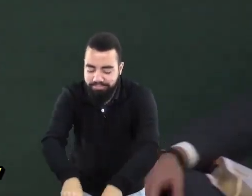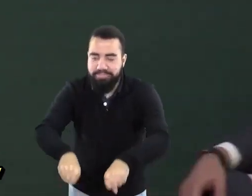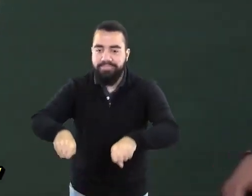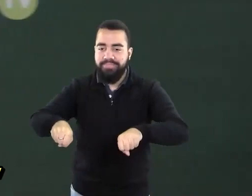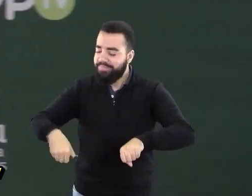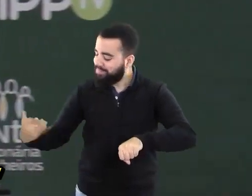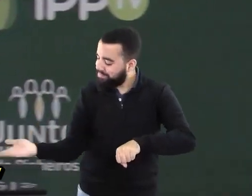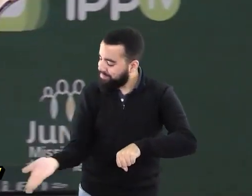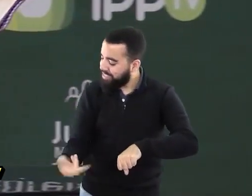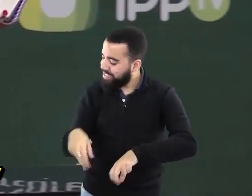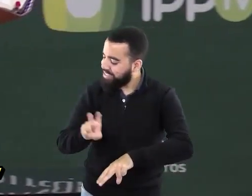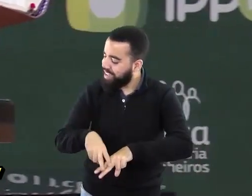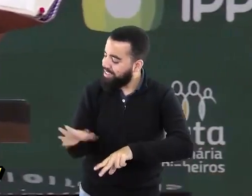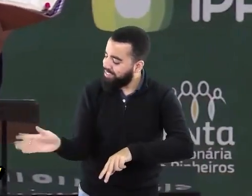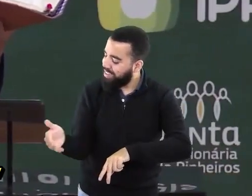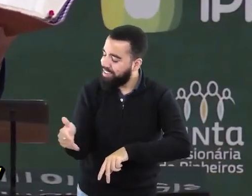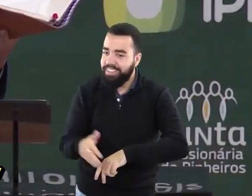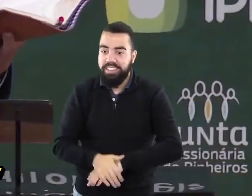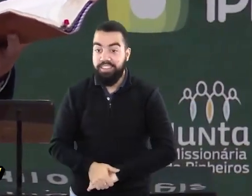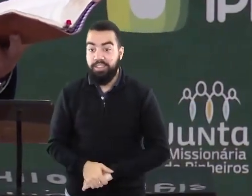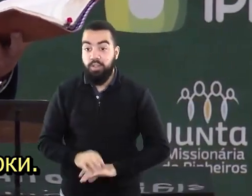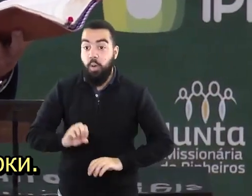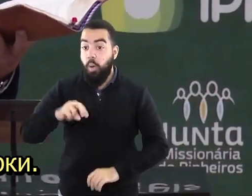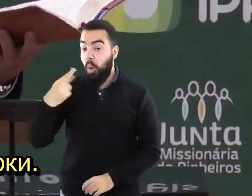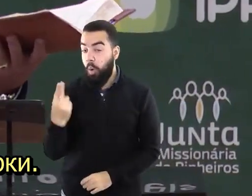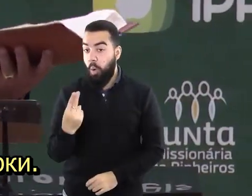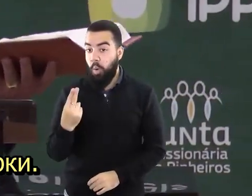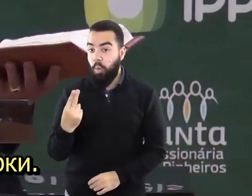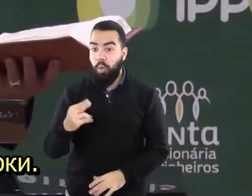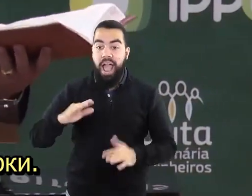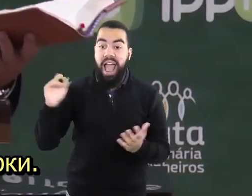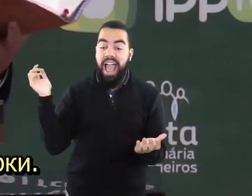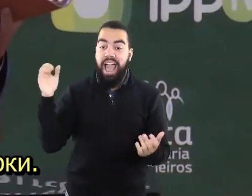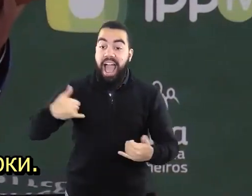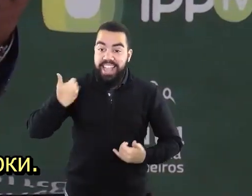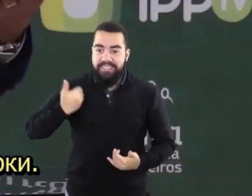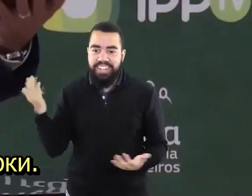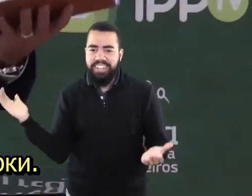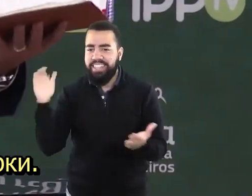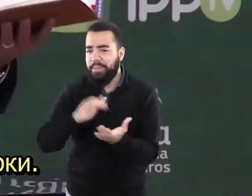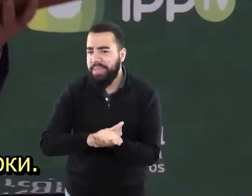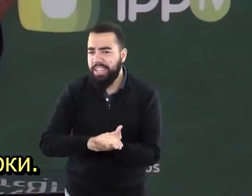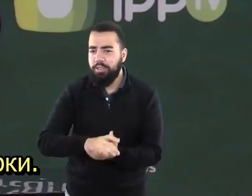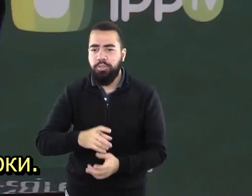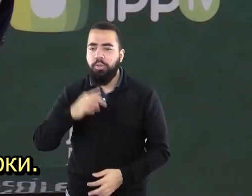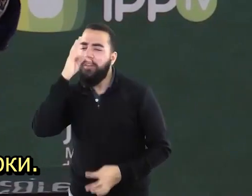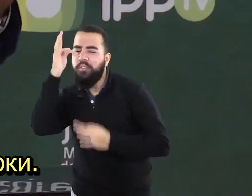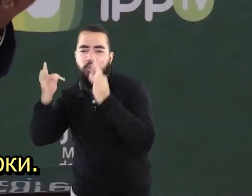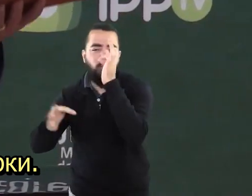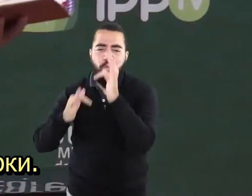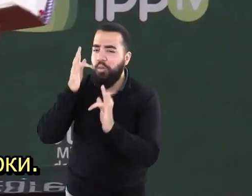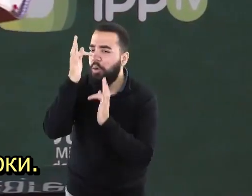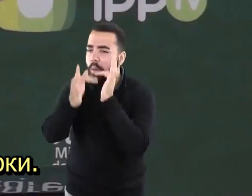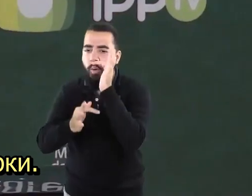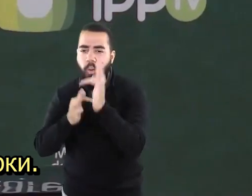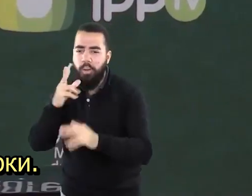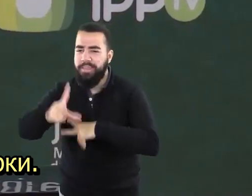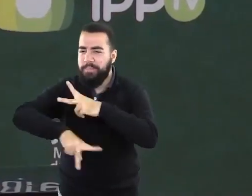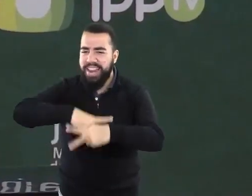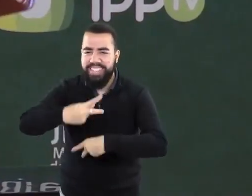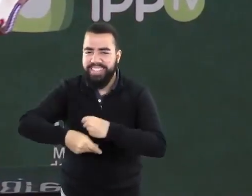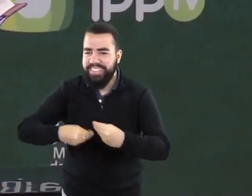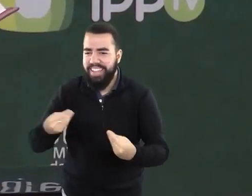Aniversário de casamento não se esquece. Aniversário da esposa, tem flores, tem